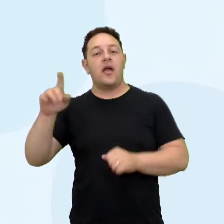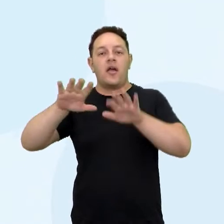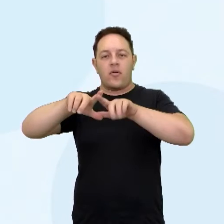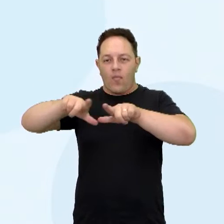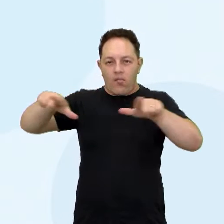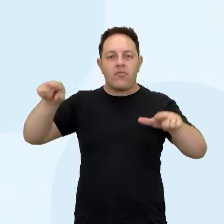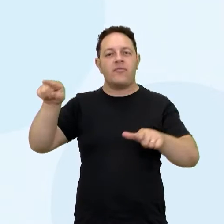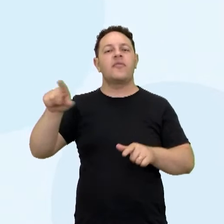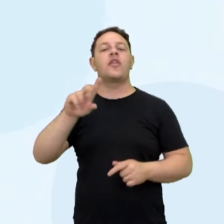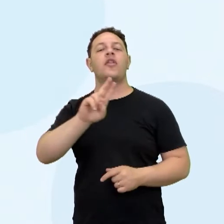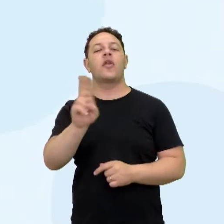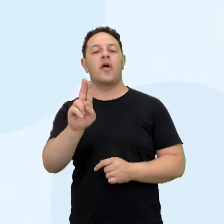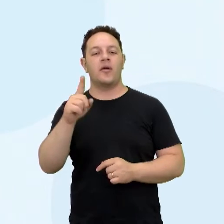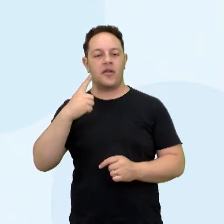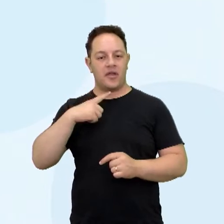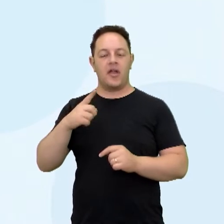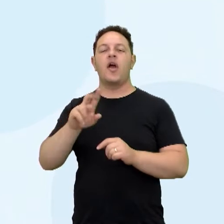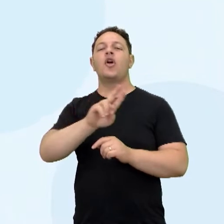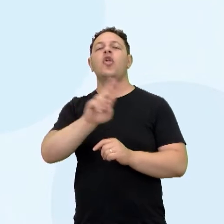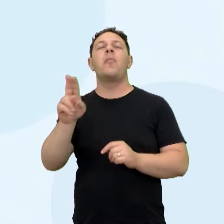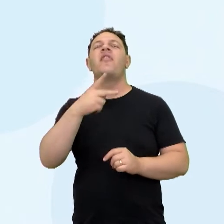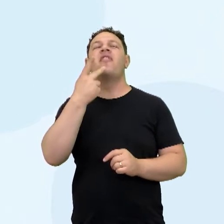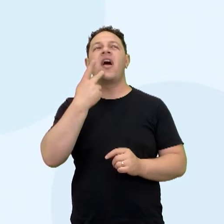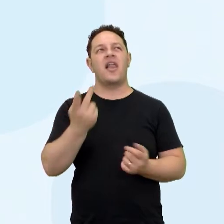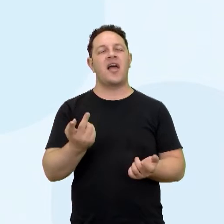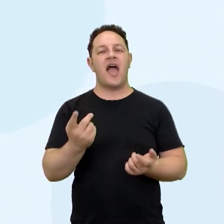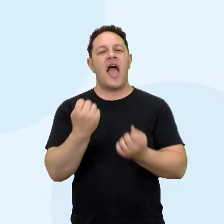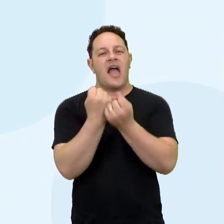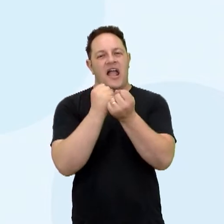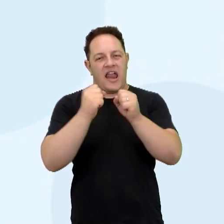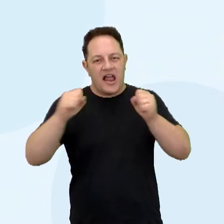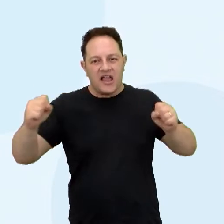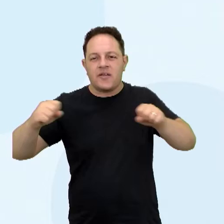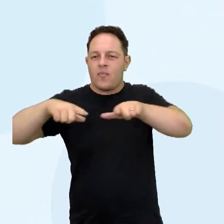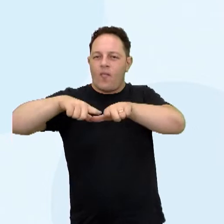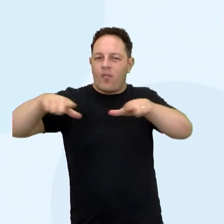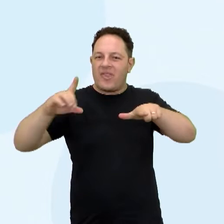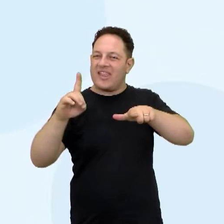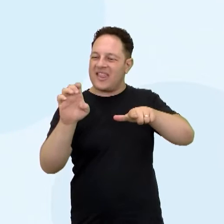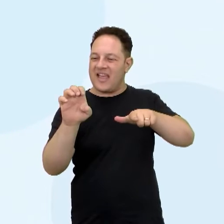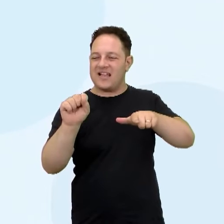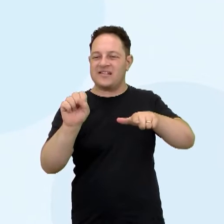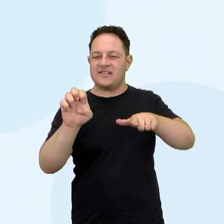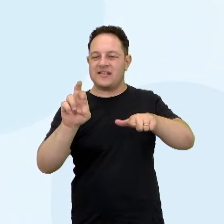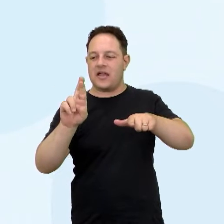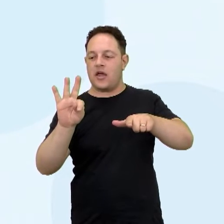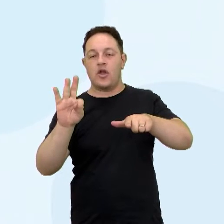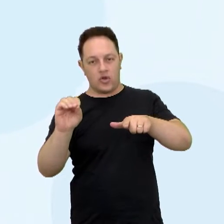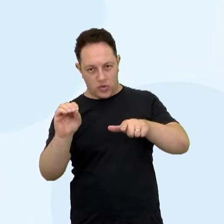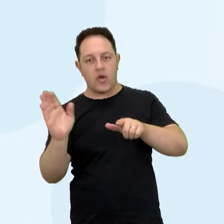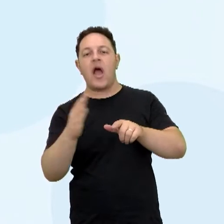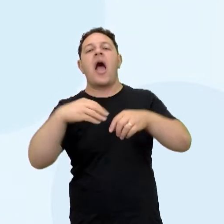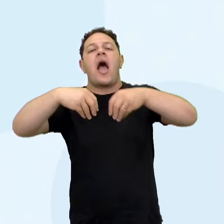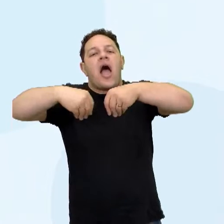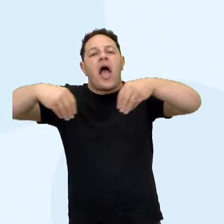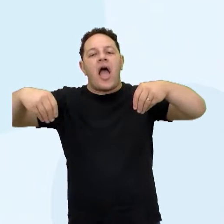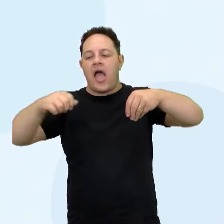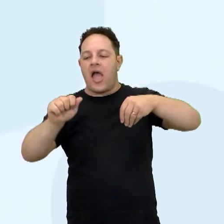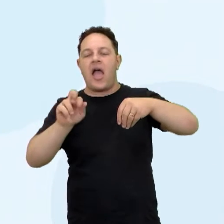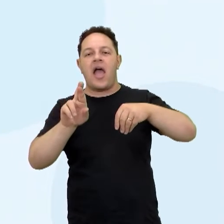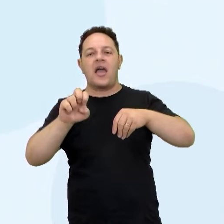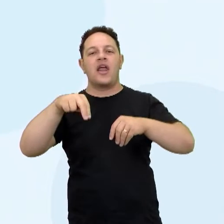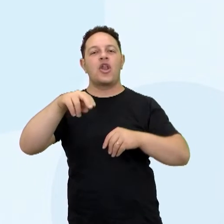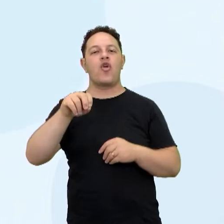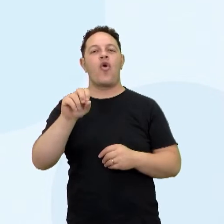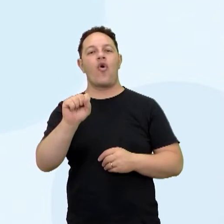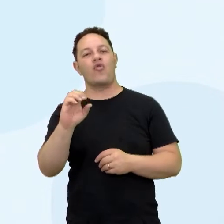ele tem o nome aí de o Grande Deserto Arenoso ou de areia, né? Então, tem aí em torno aí de 500 mil quilômetros quadrados,